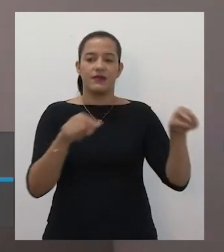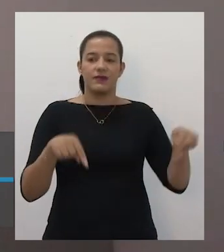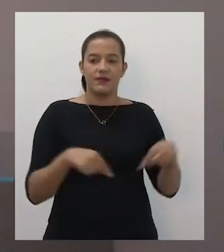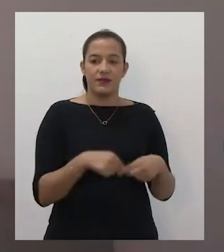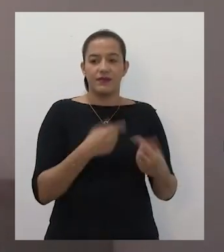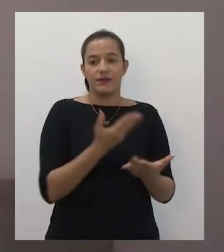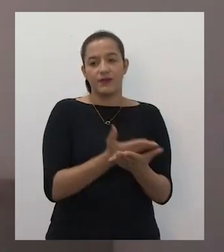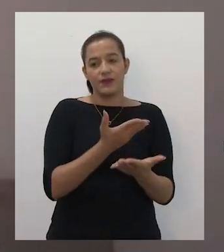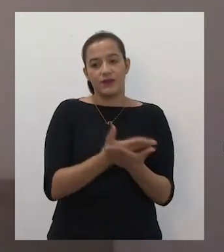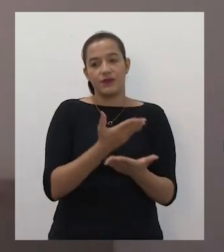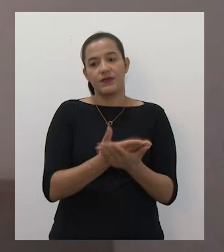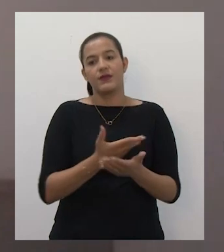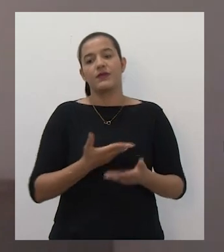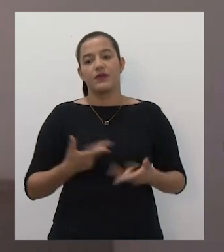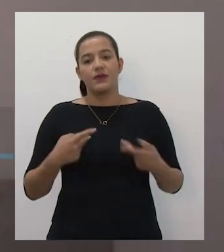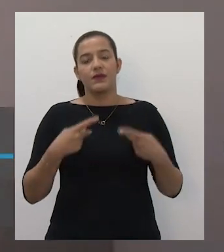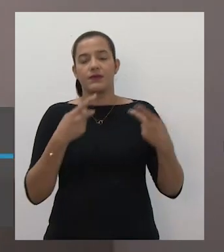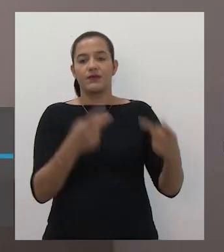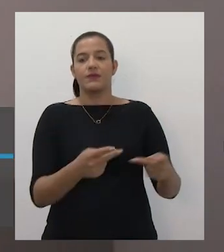o departamento.